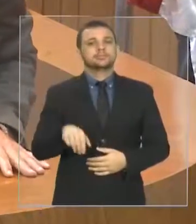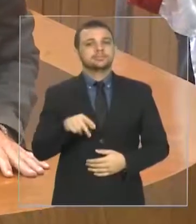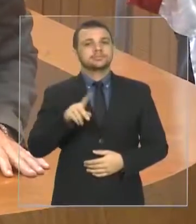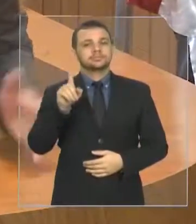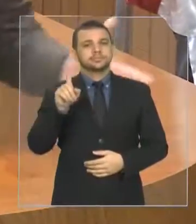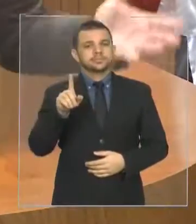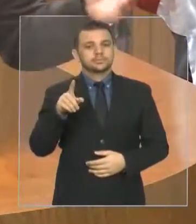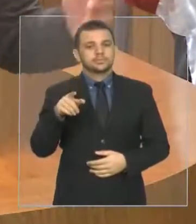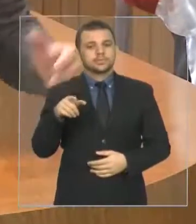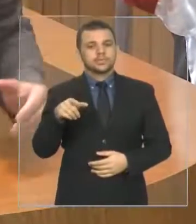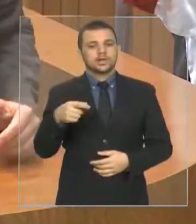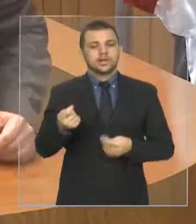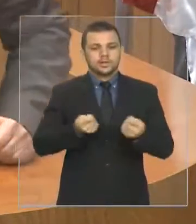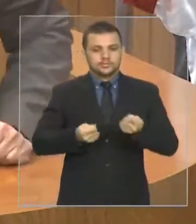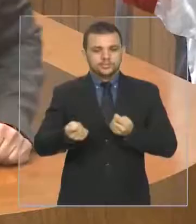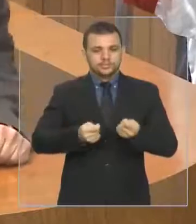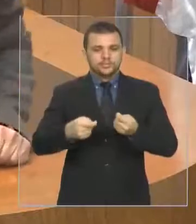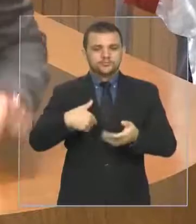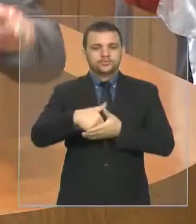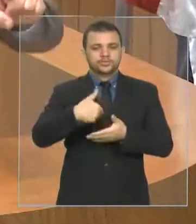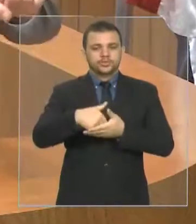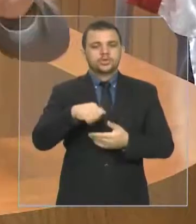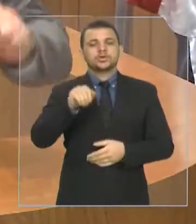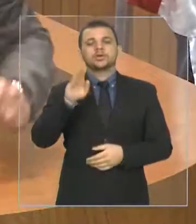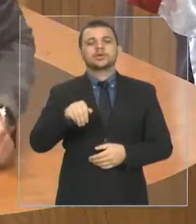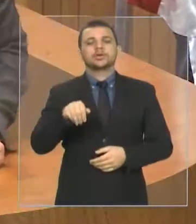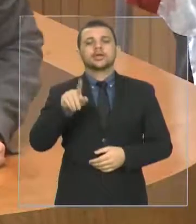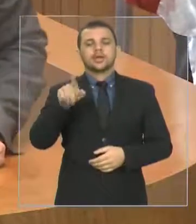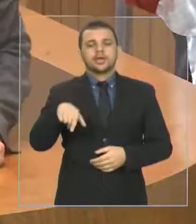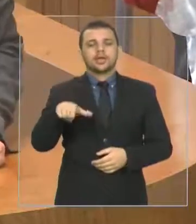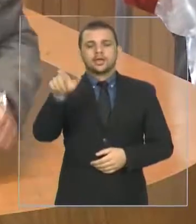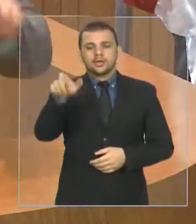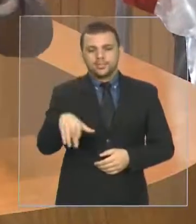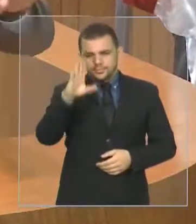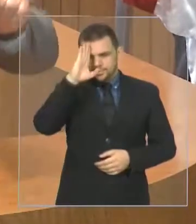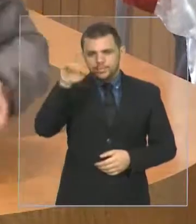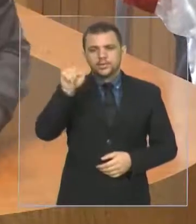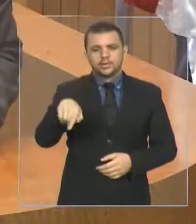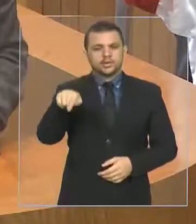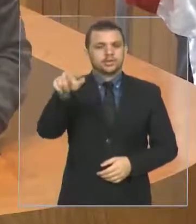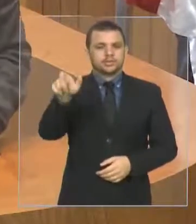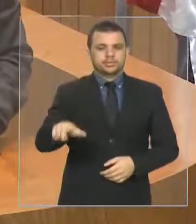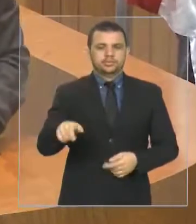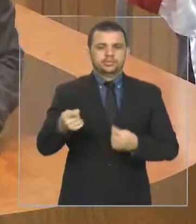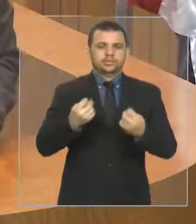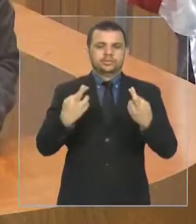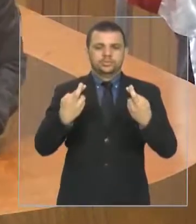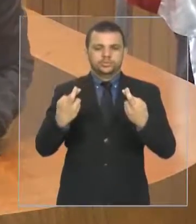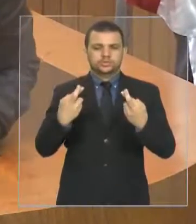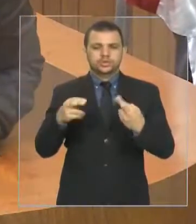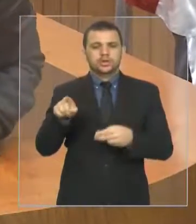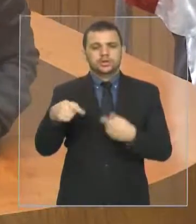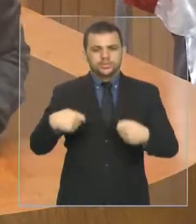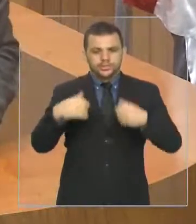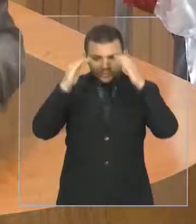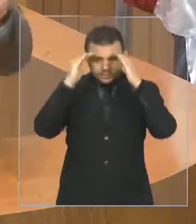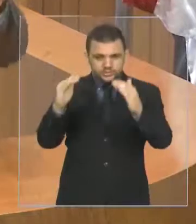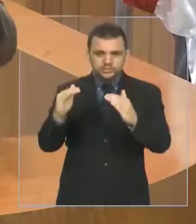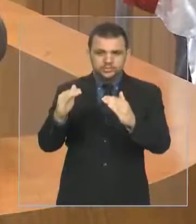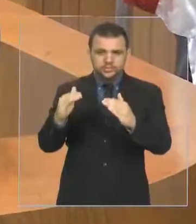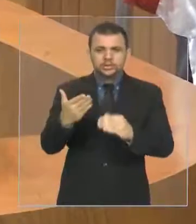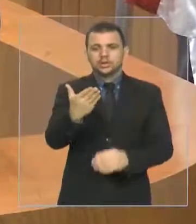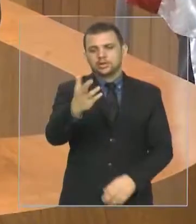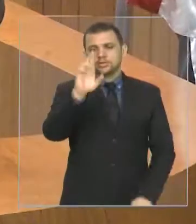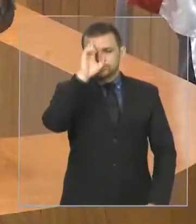um negócio, é o torcedor, deputado Wellington. Ele tem que ser respeitado. Vossa Excelência, e Vossa Excelência também, deputado Marco Aurélio, eu já